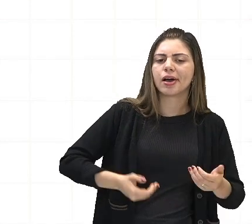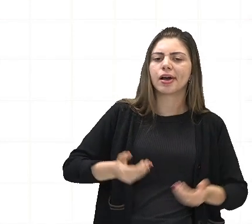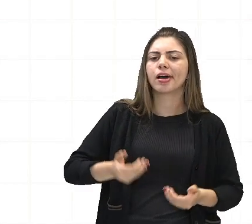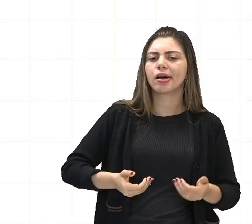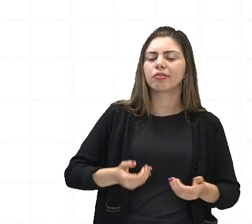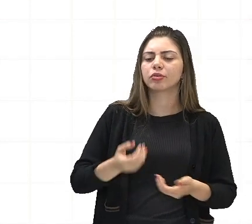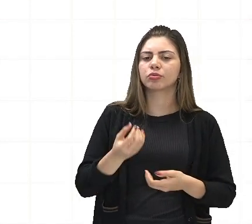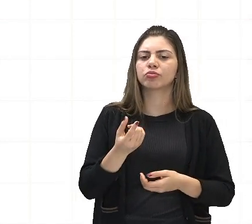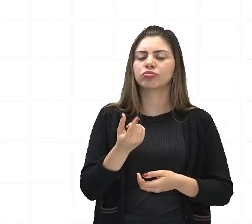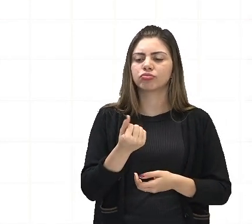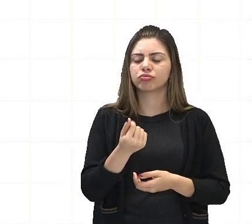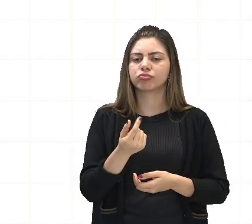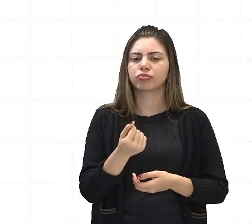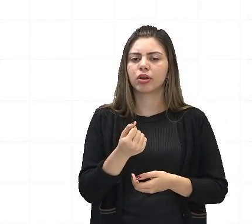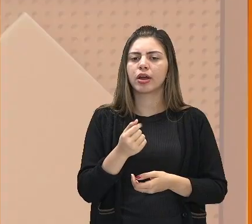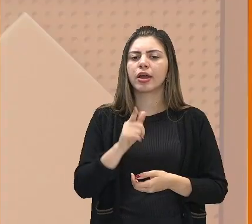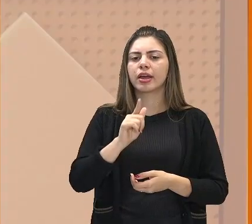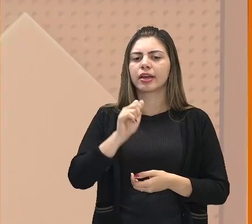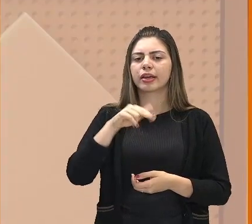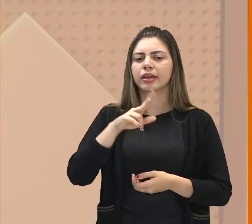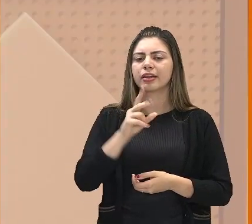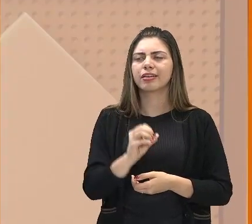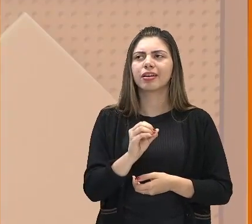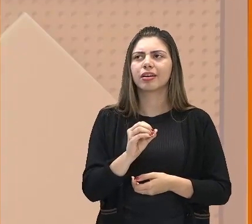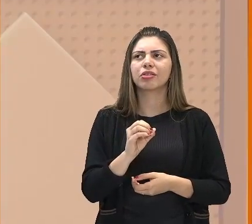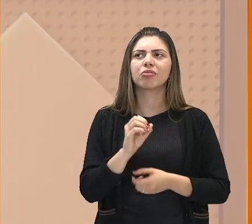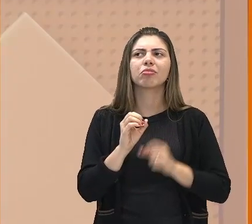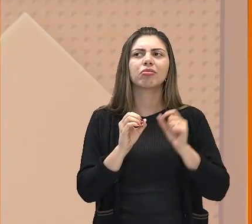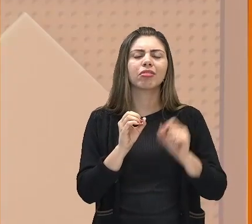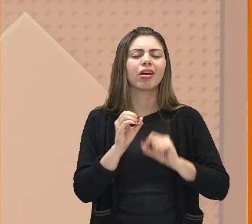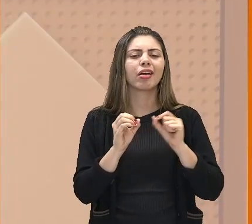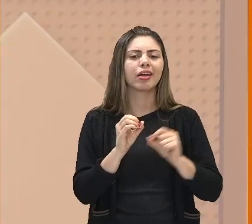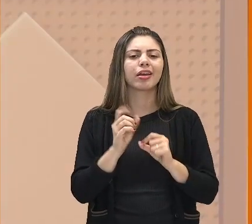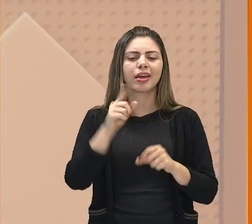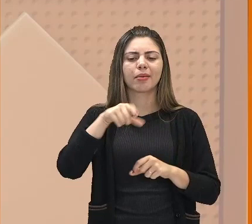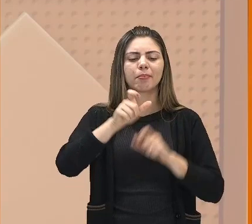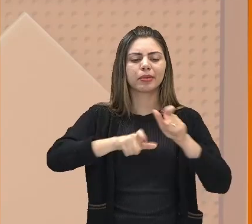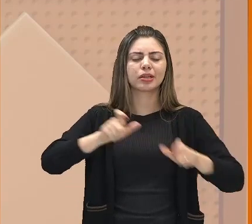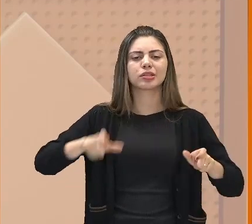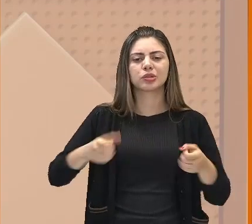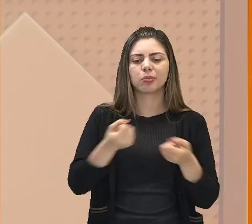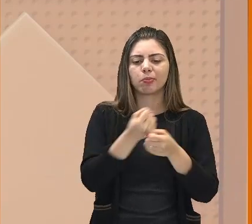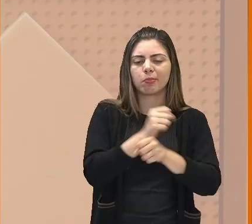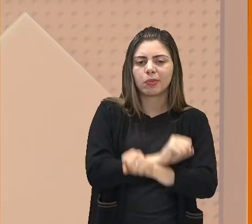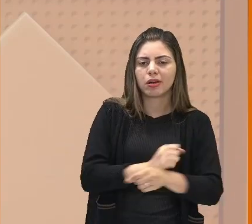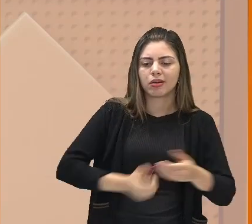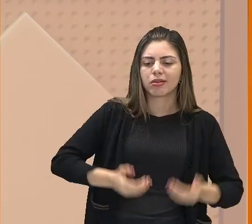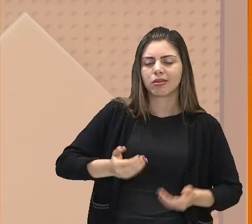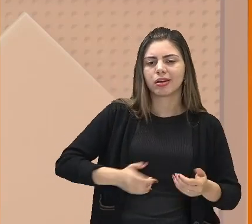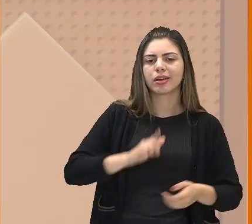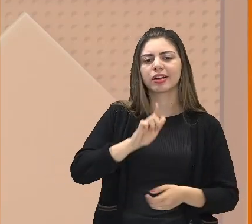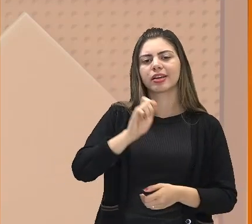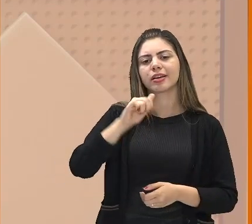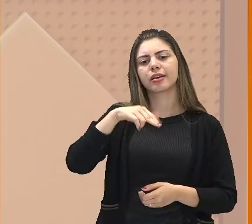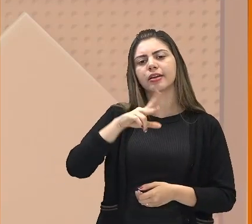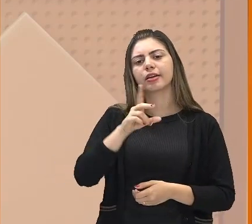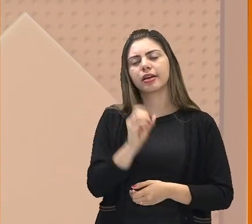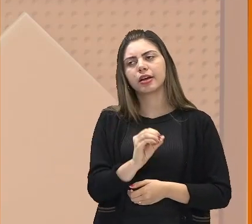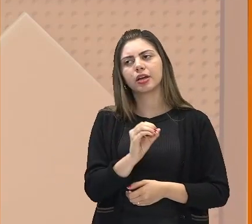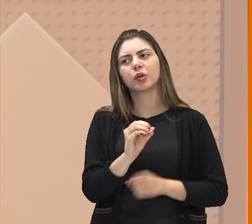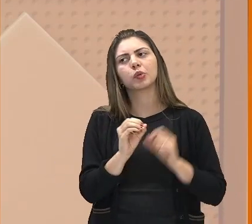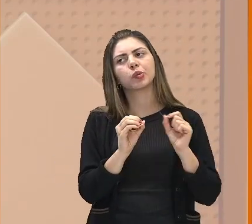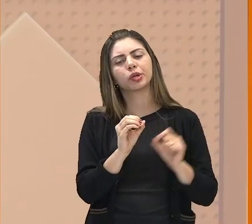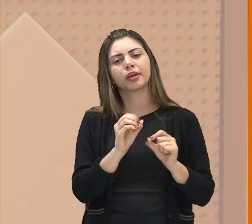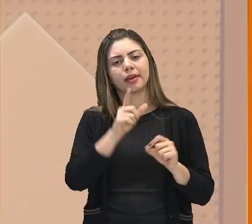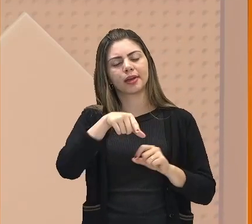ganho, mas a gente sabe que são escravizados. Quem eram esses escravizados, né, de ganho? Eram pessoas que